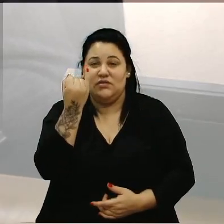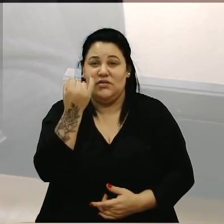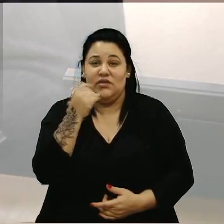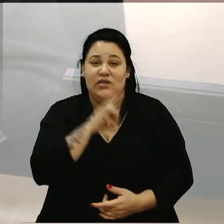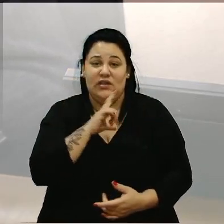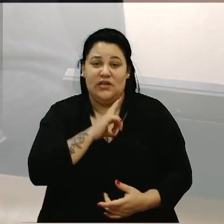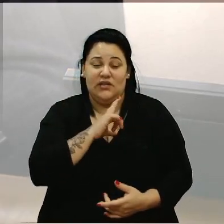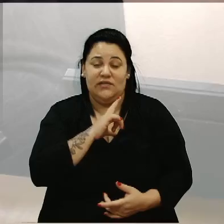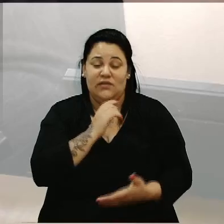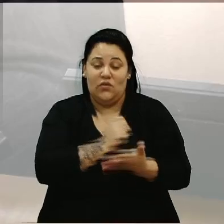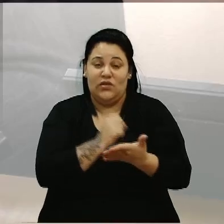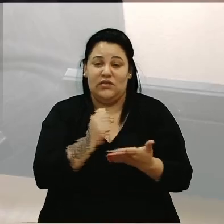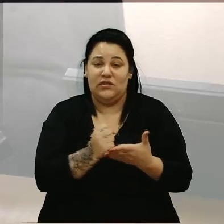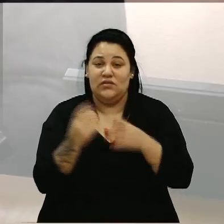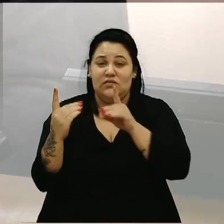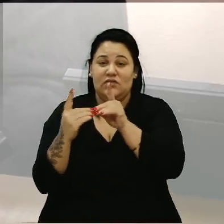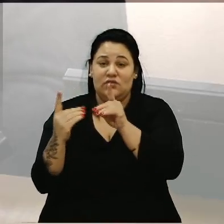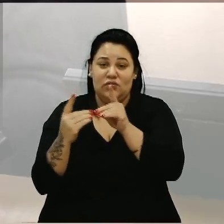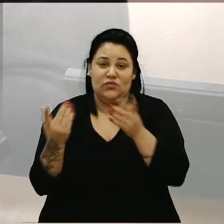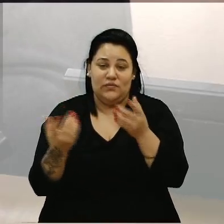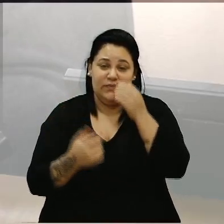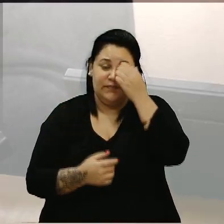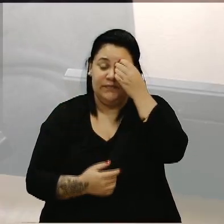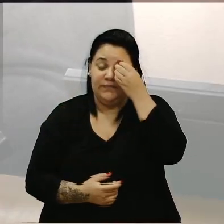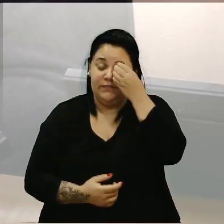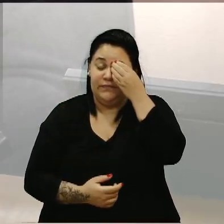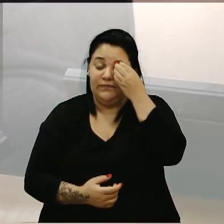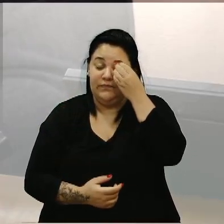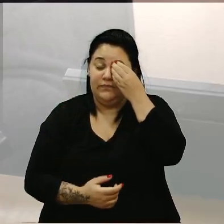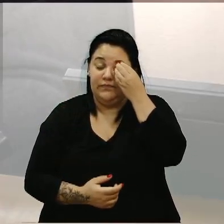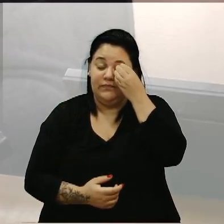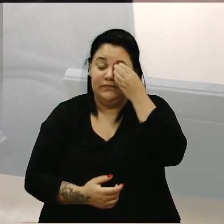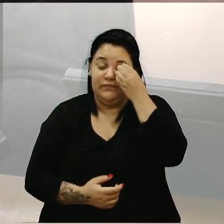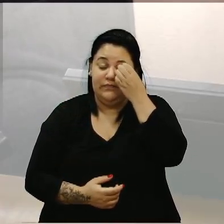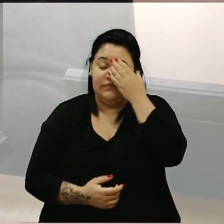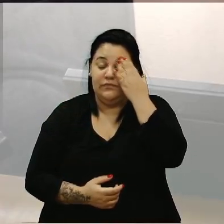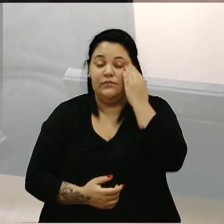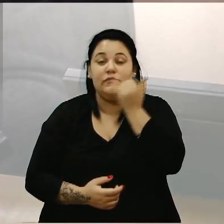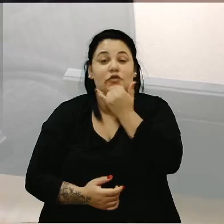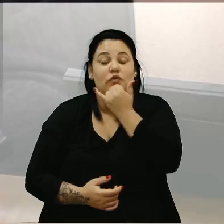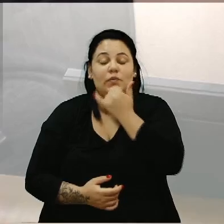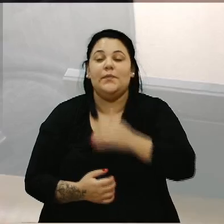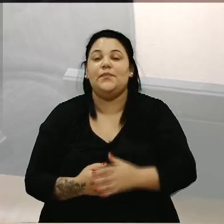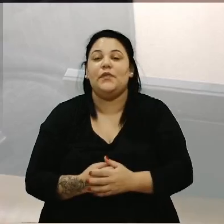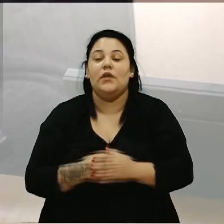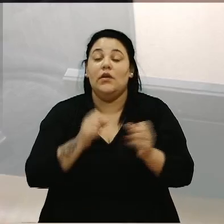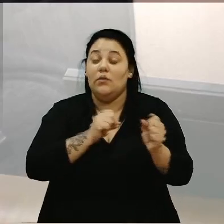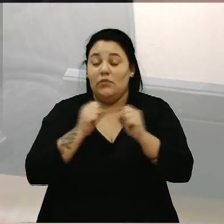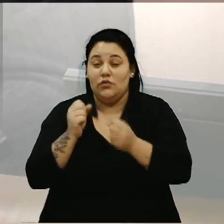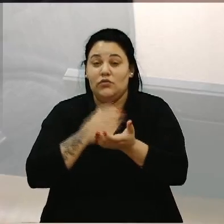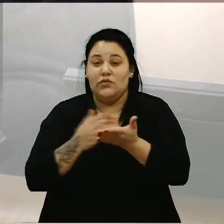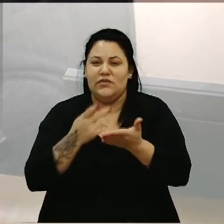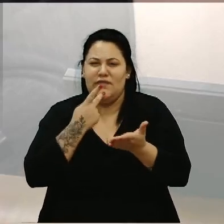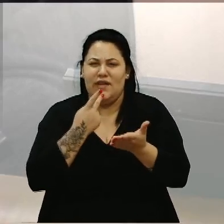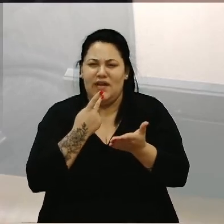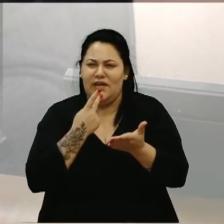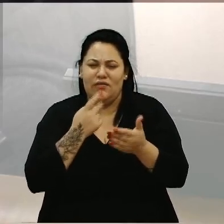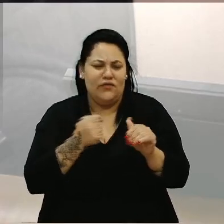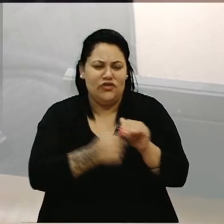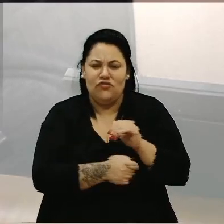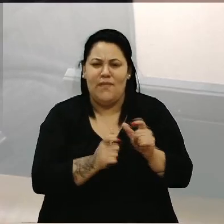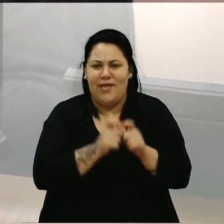de consultas com consultórios médicos. Pode, inicialmente, parecer que é um investimento muito